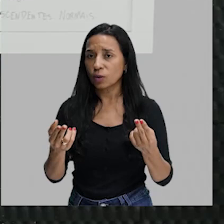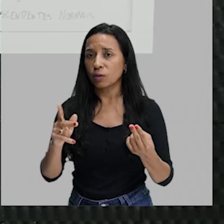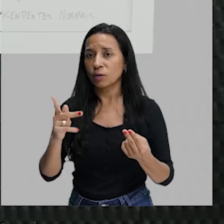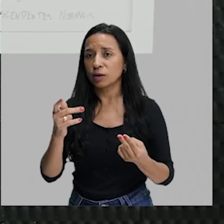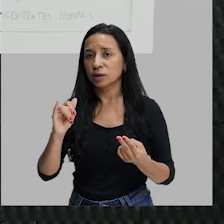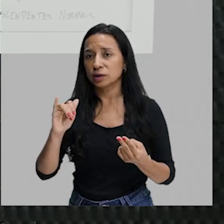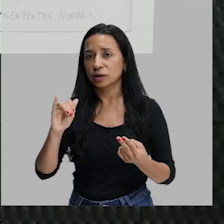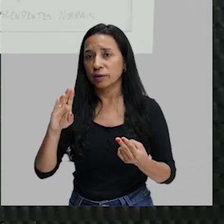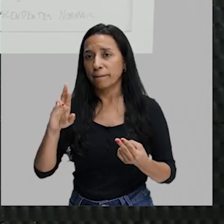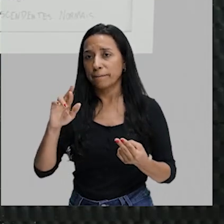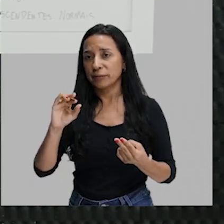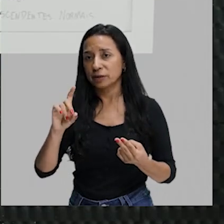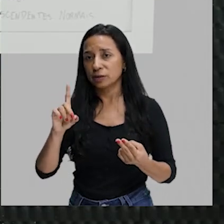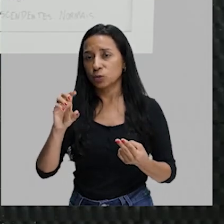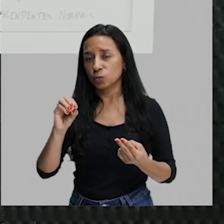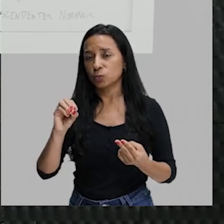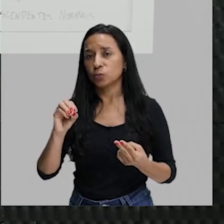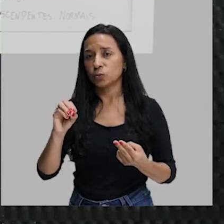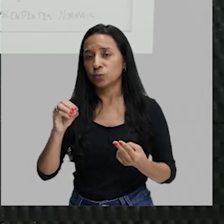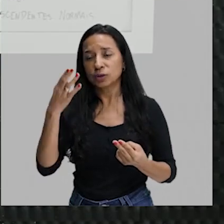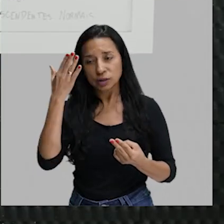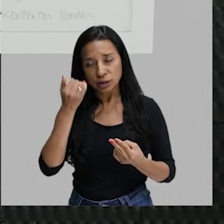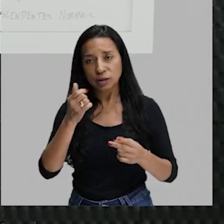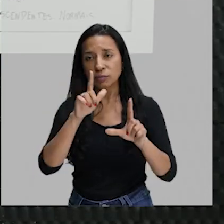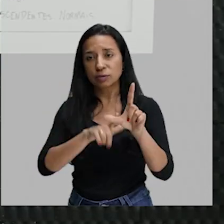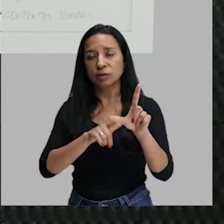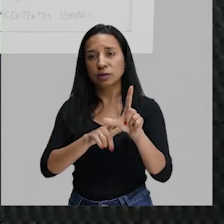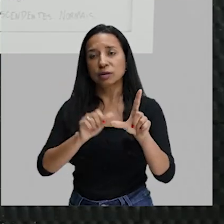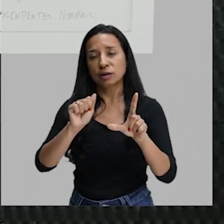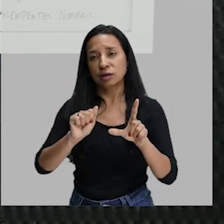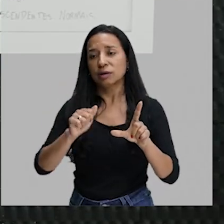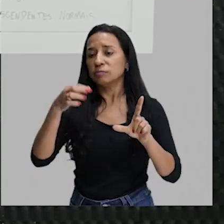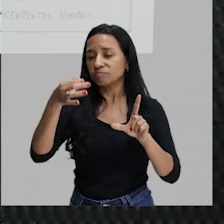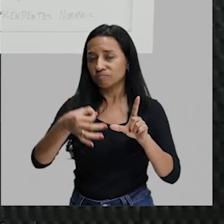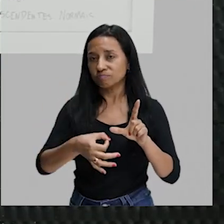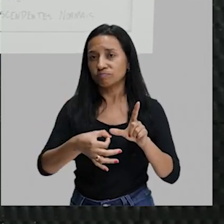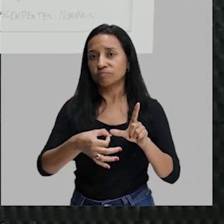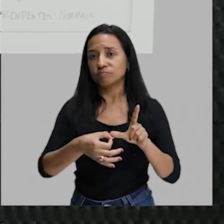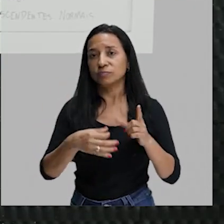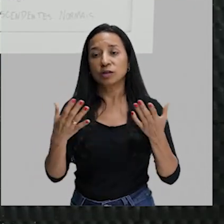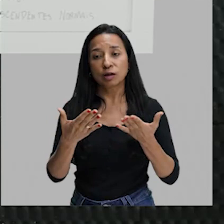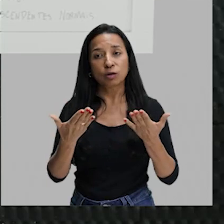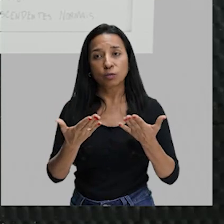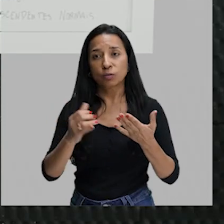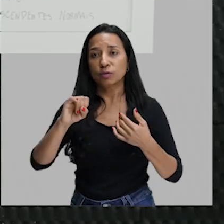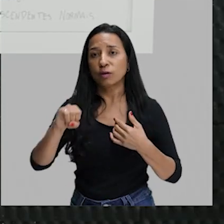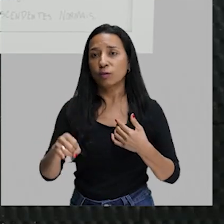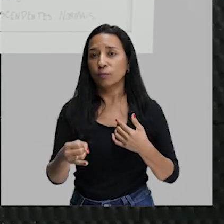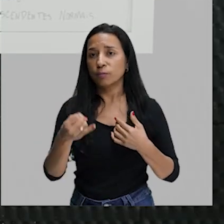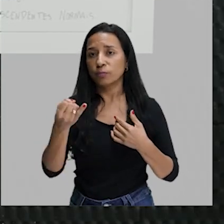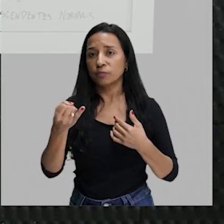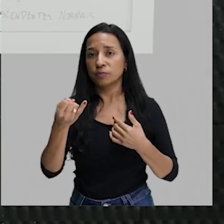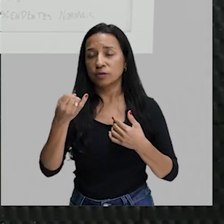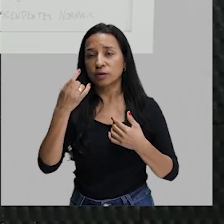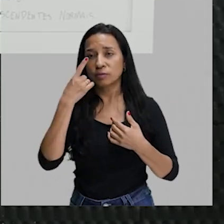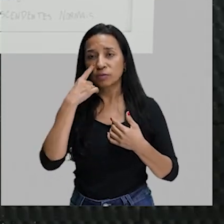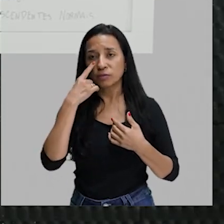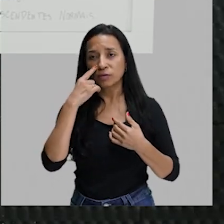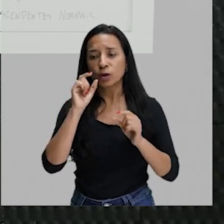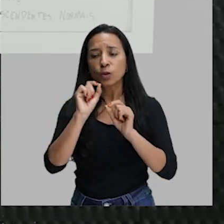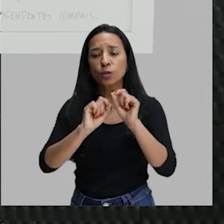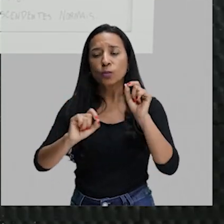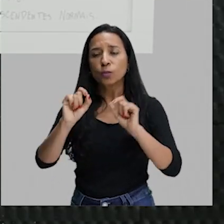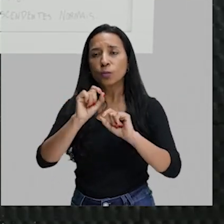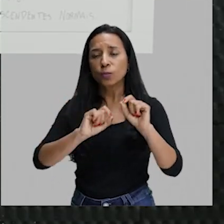A está correto. Tá certo? Agora, eu vou aproveitar aqui a situação para a gente ver o que está